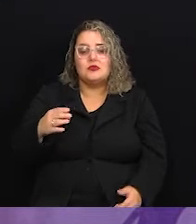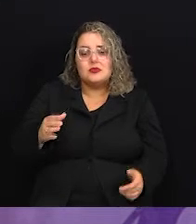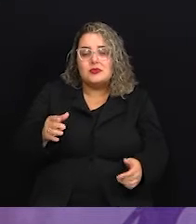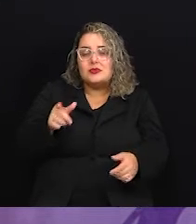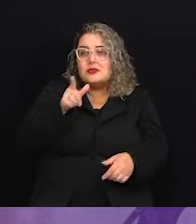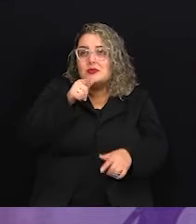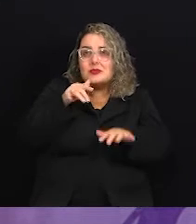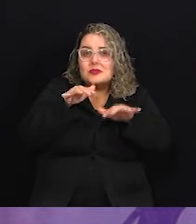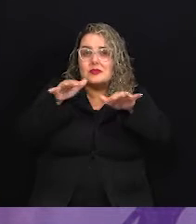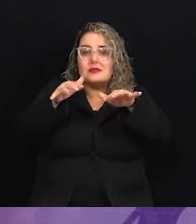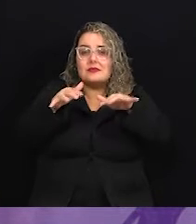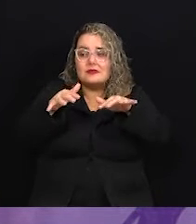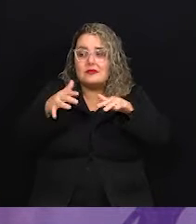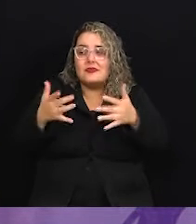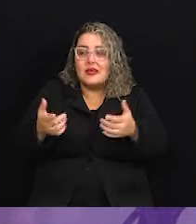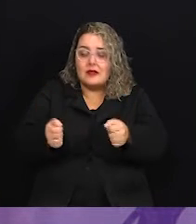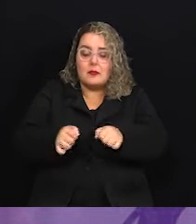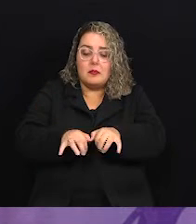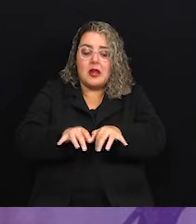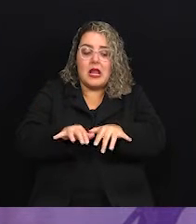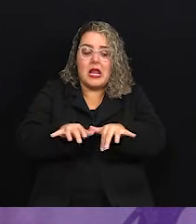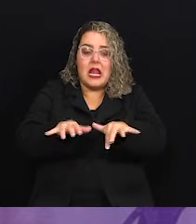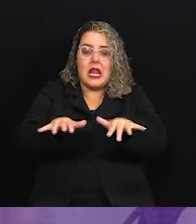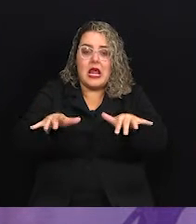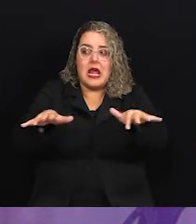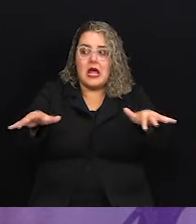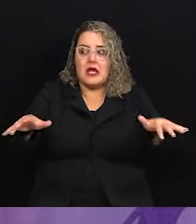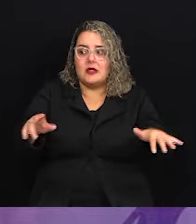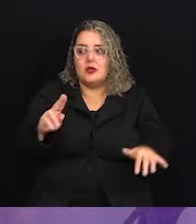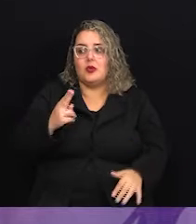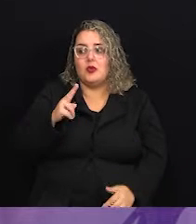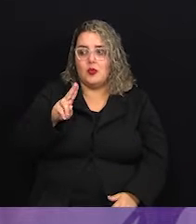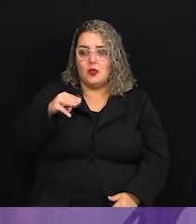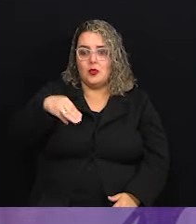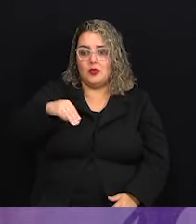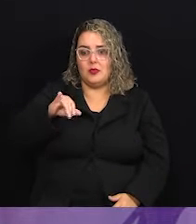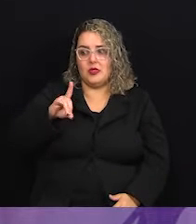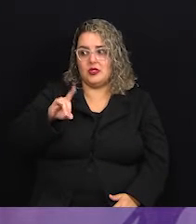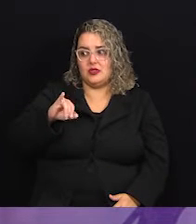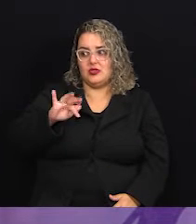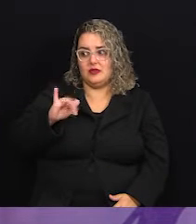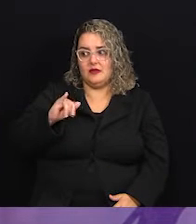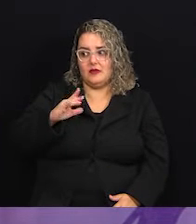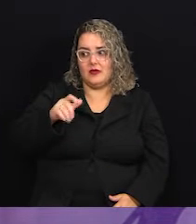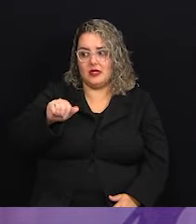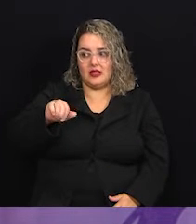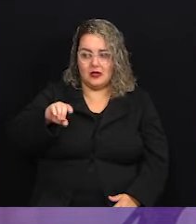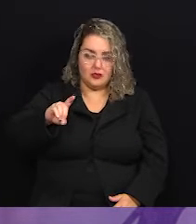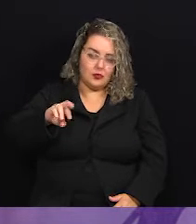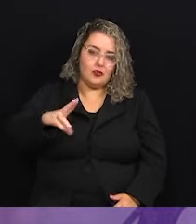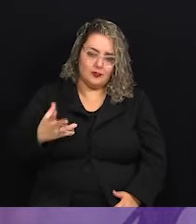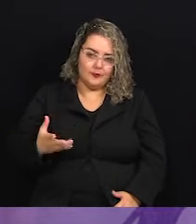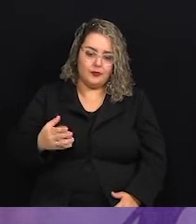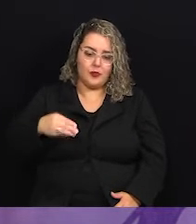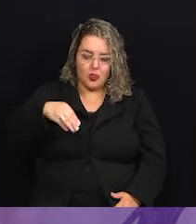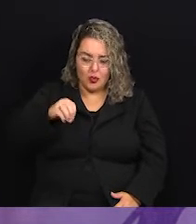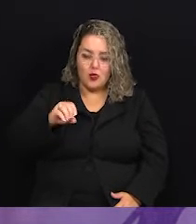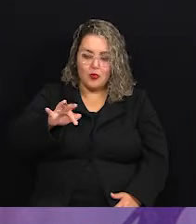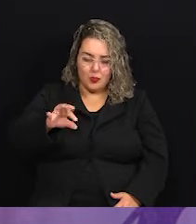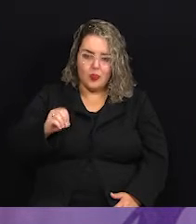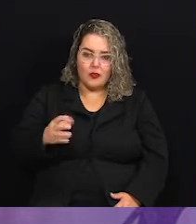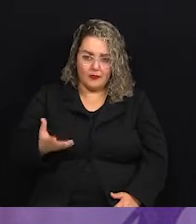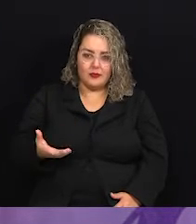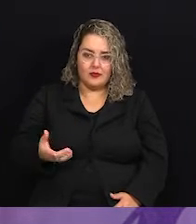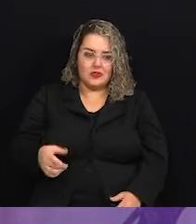proliferar, ele vai te agradecer muito se você colocar esses umidificadores e também o mofo também, que é